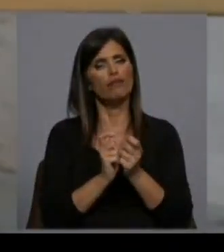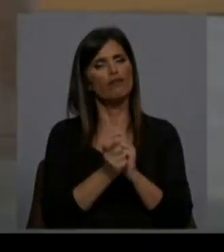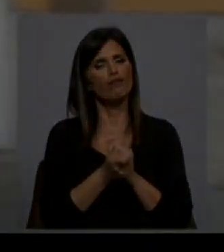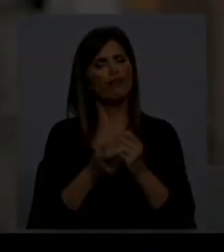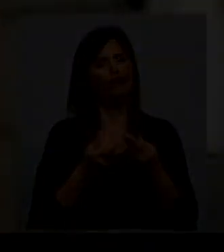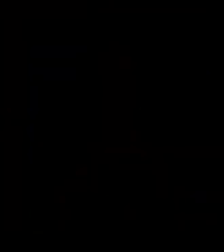tranquilidade pública